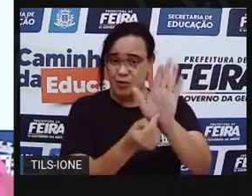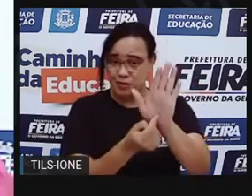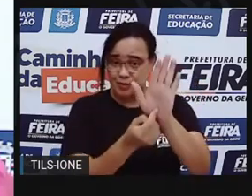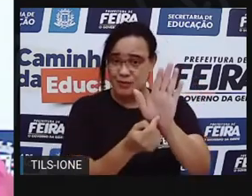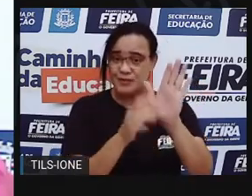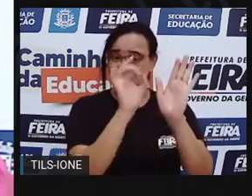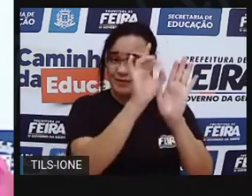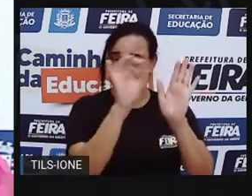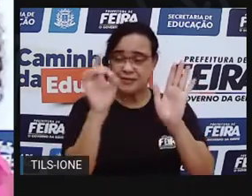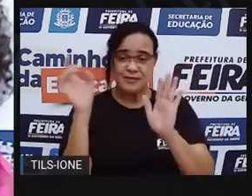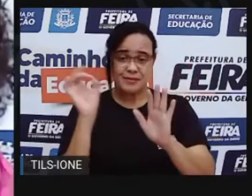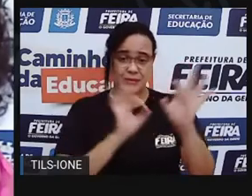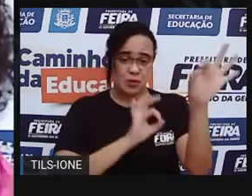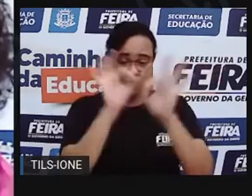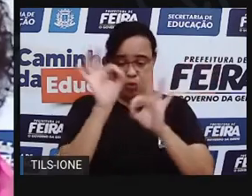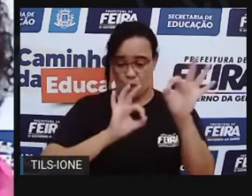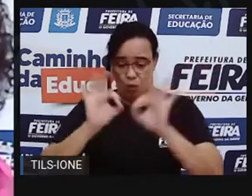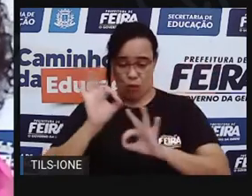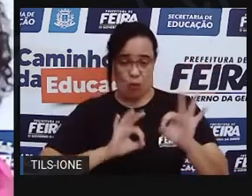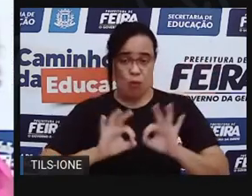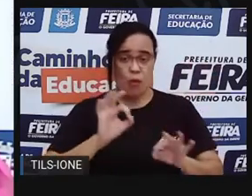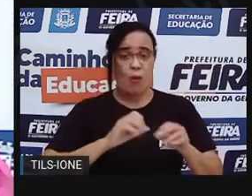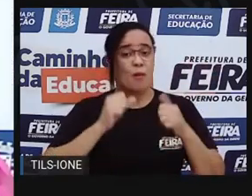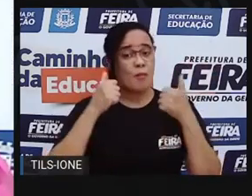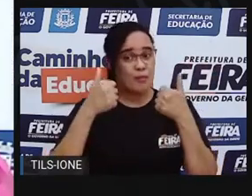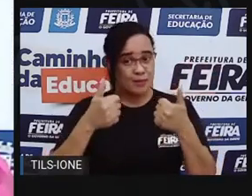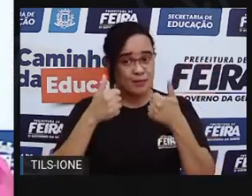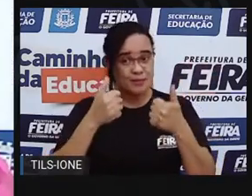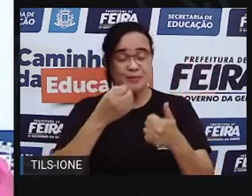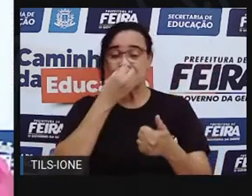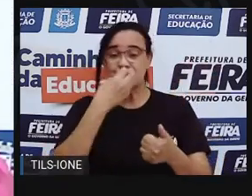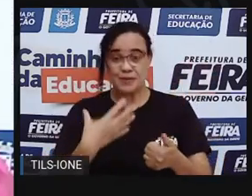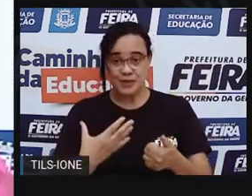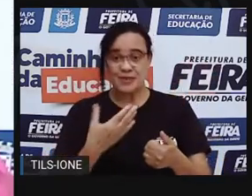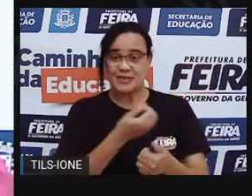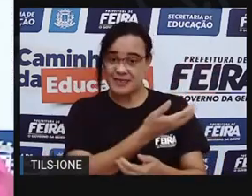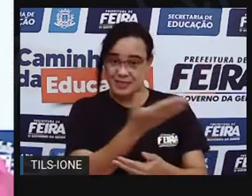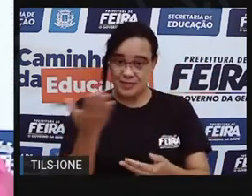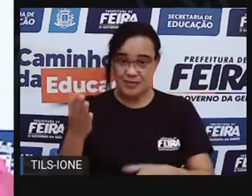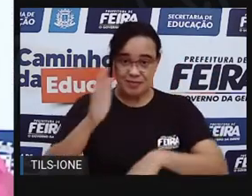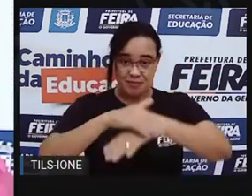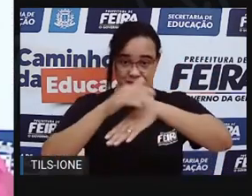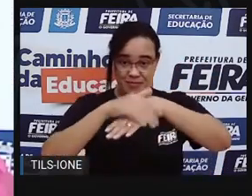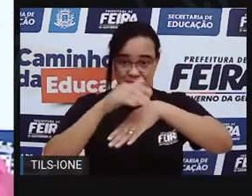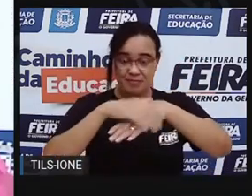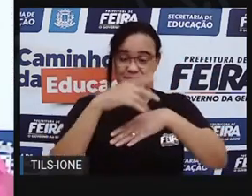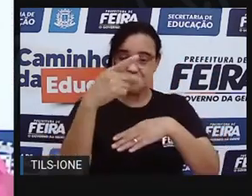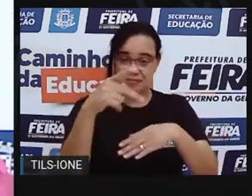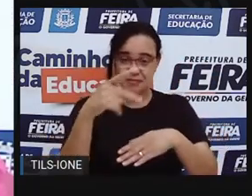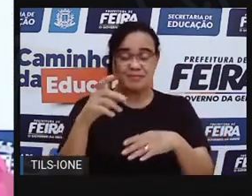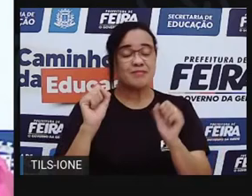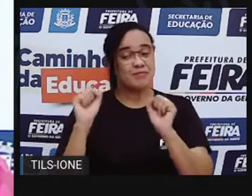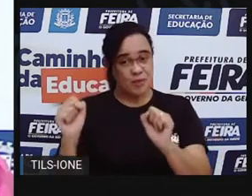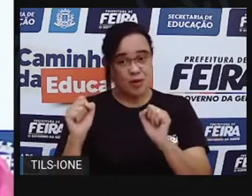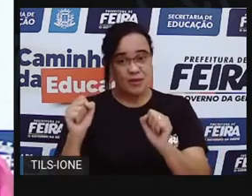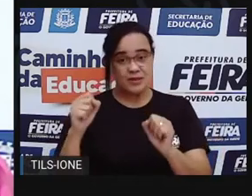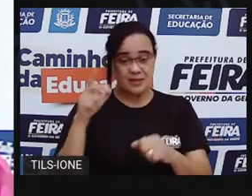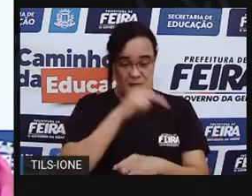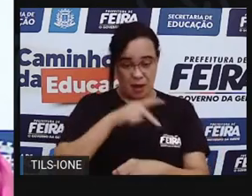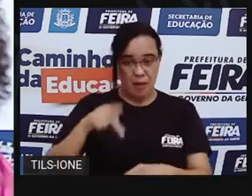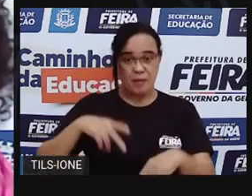enfeitar o nosso convite. Que tal esse desafio? Vocês fazem o convite de vocês daí. Eu faço o meu convite